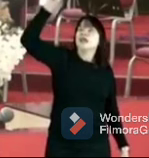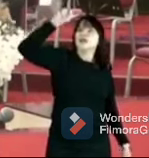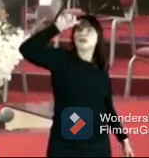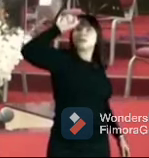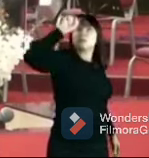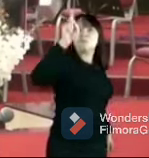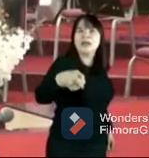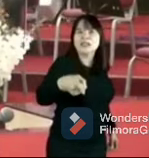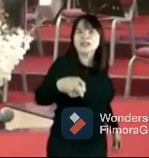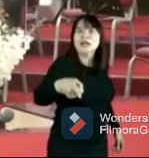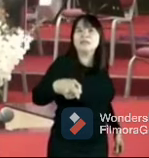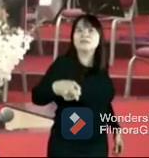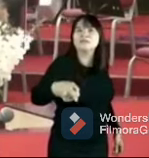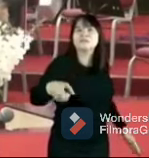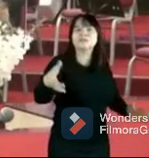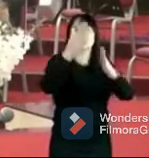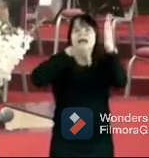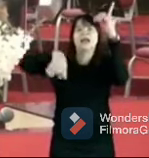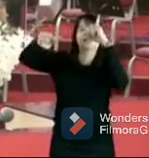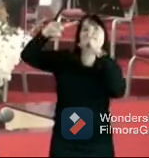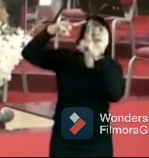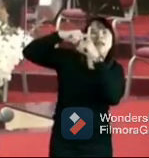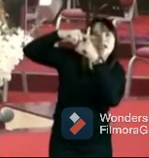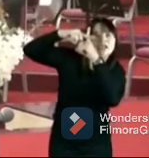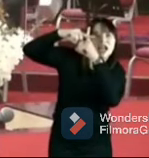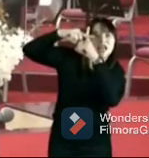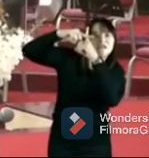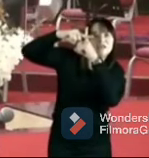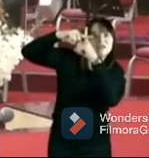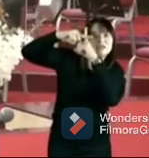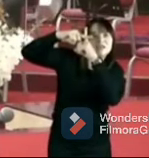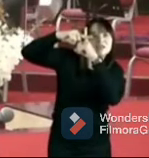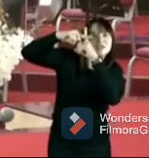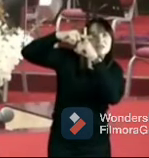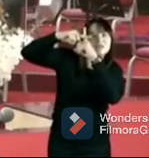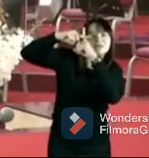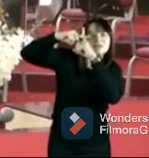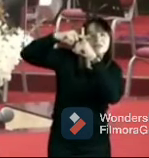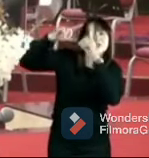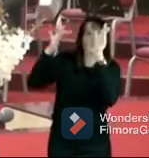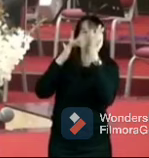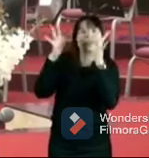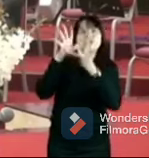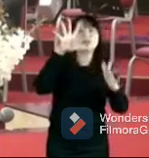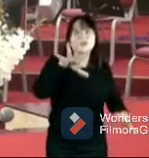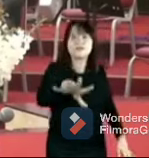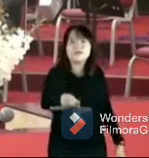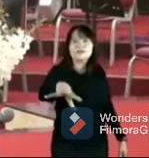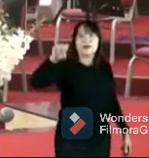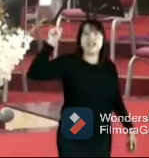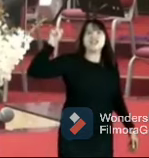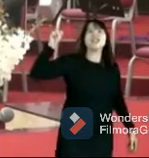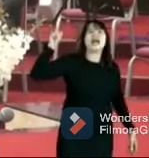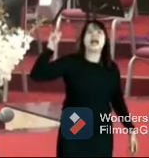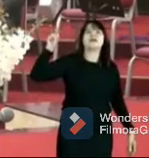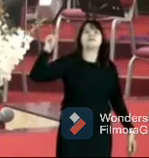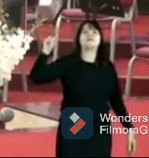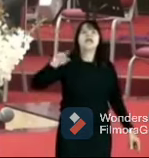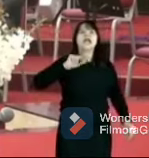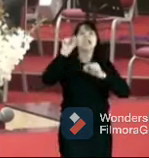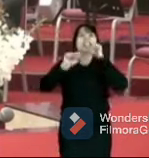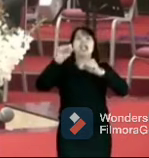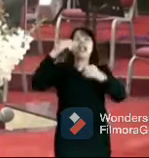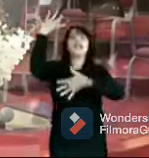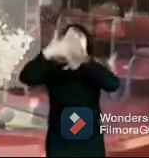As raposas e as raposinhas que estão